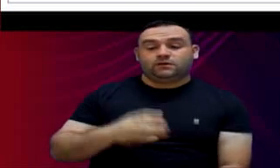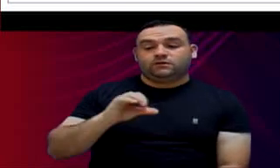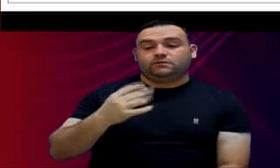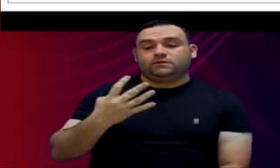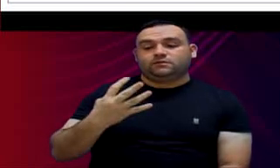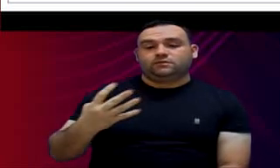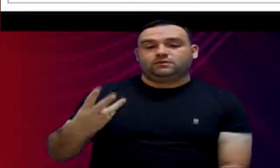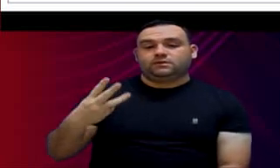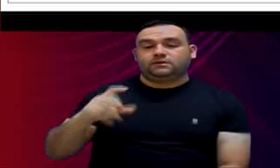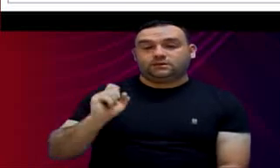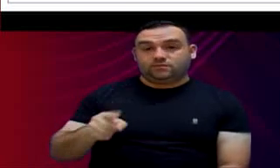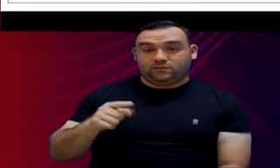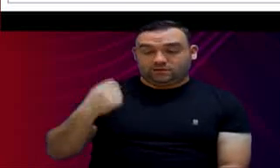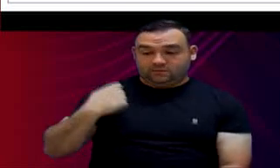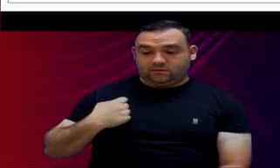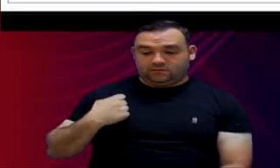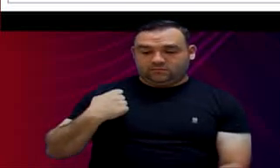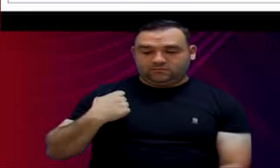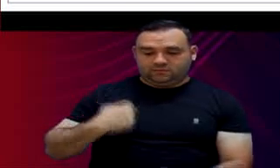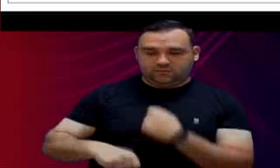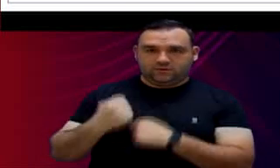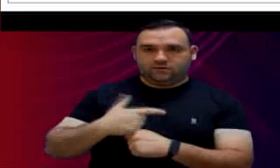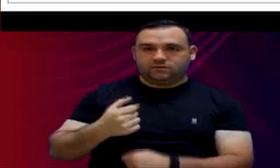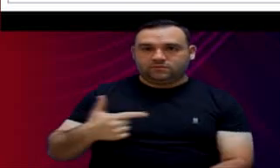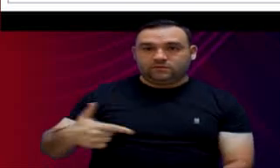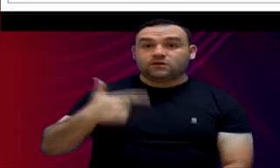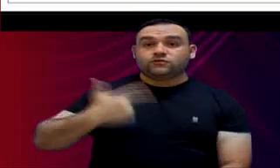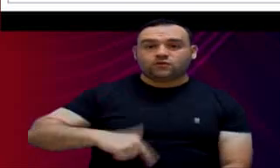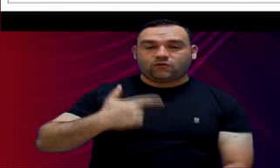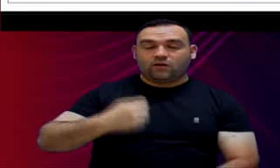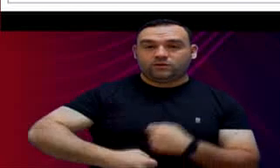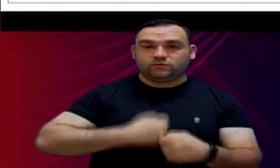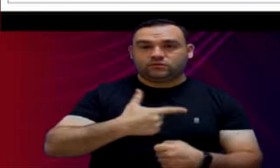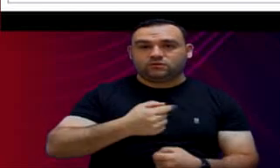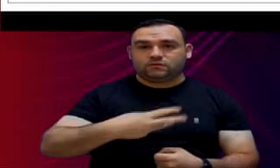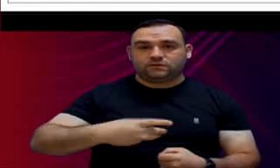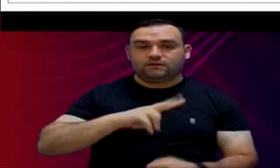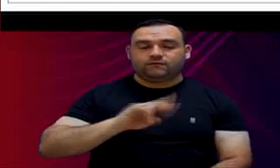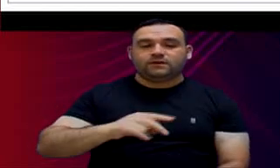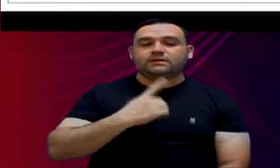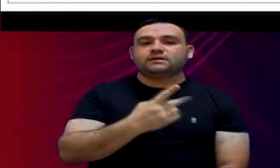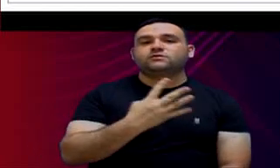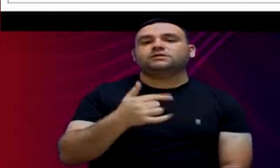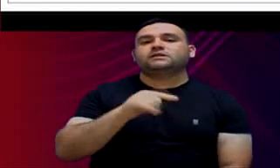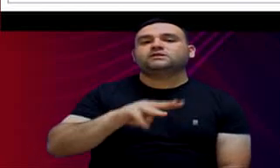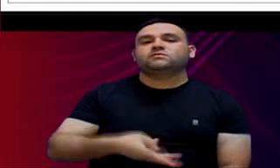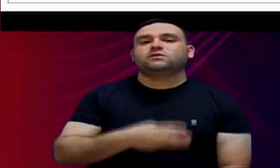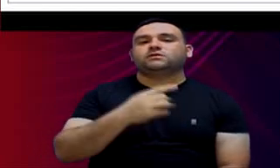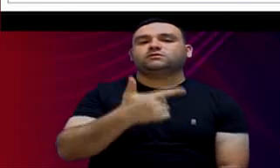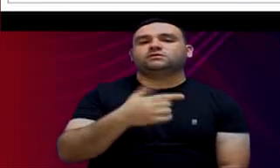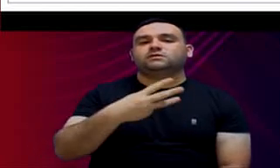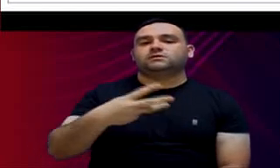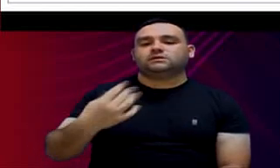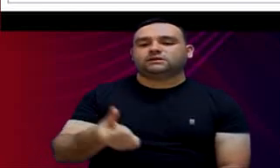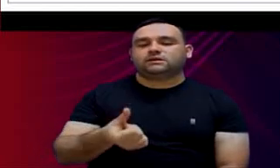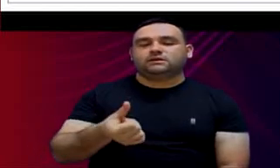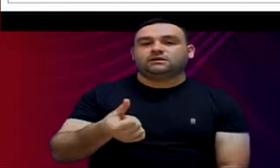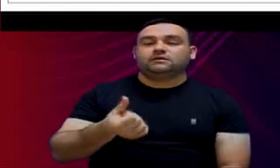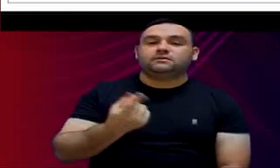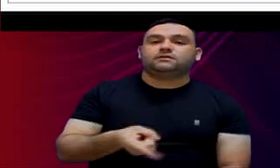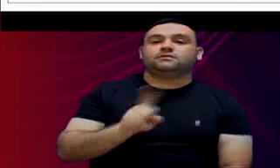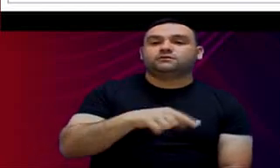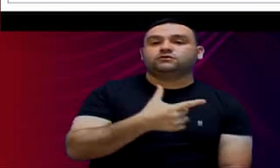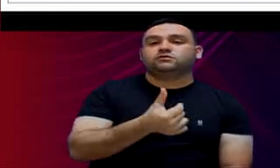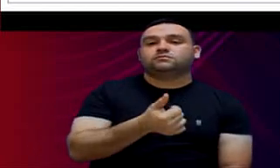943 mil em 2022 estimativa para 2023 147 milhões 236 mil